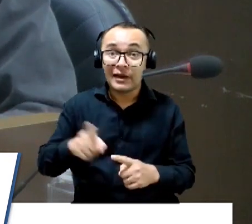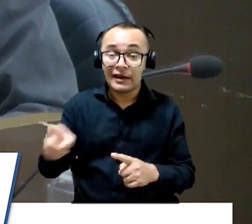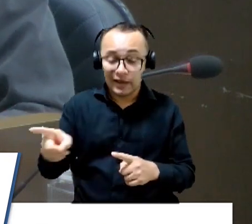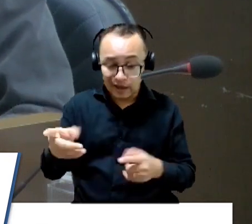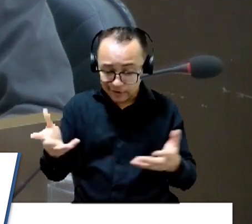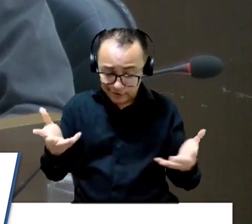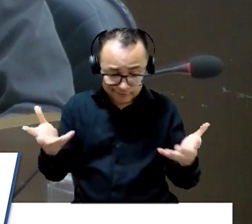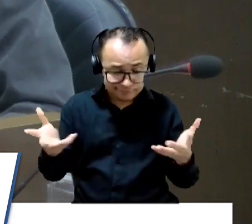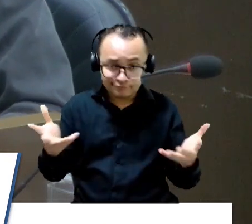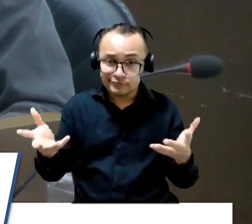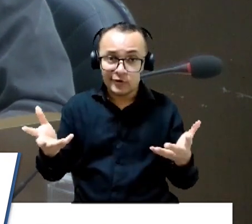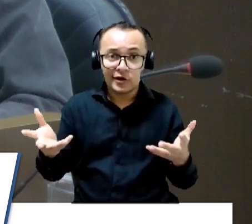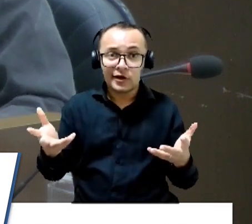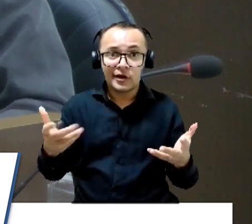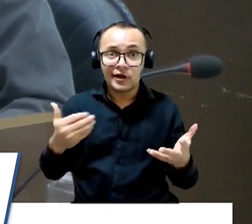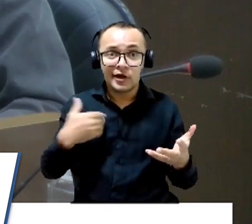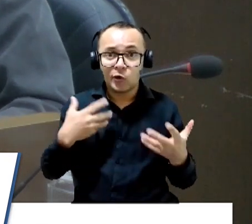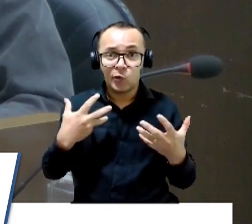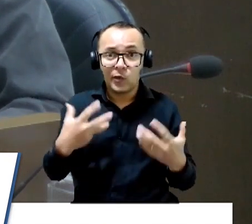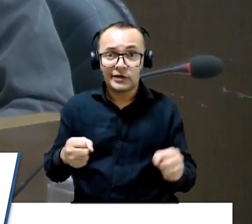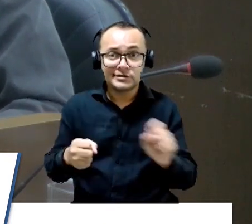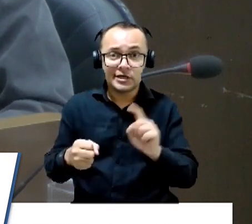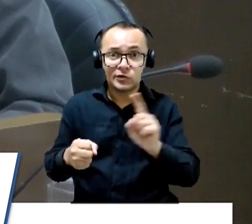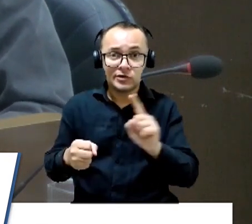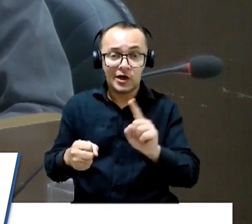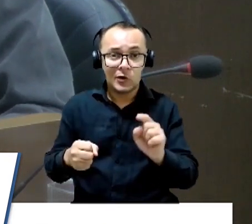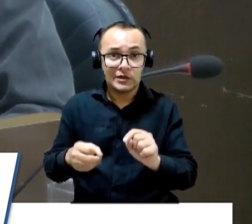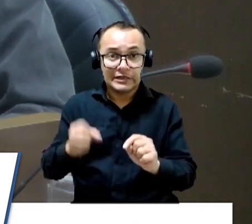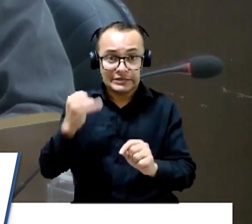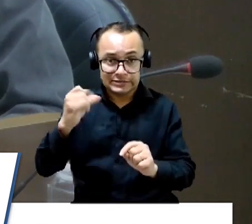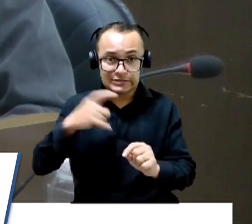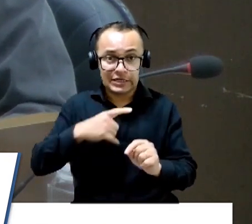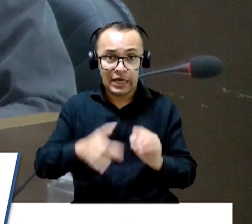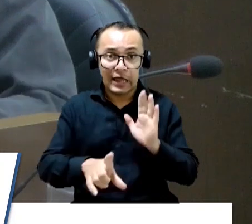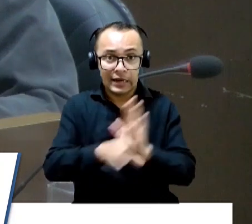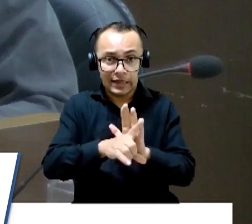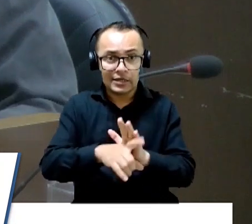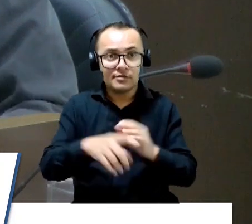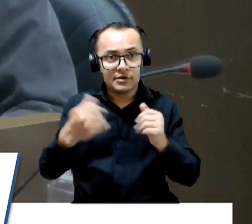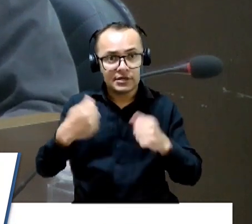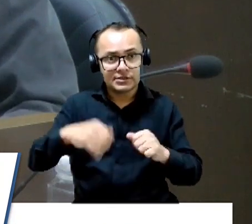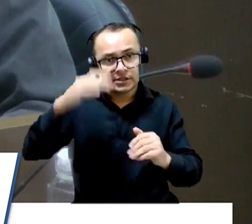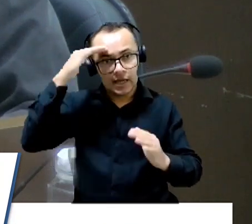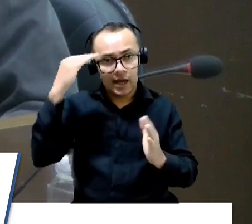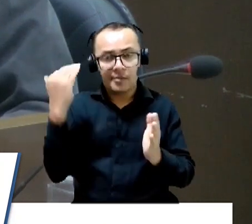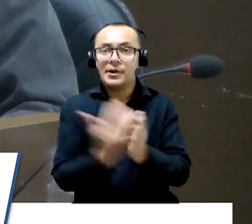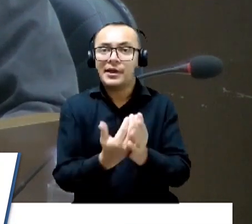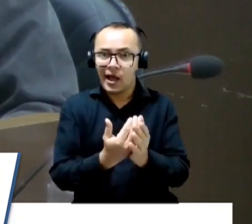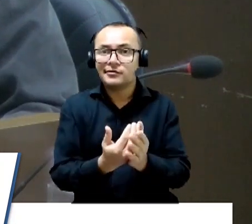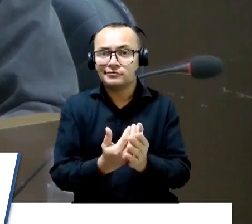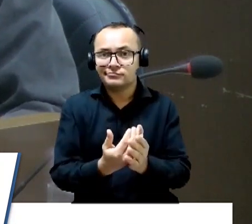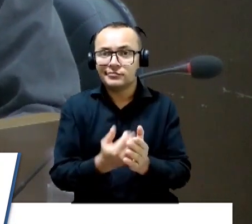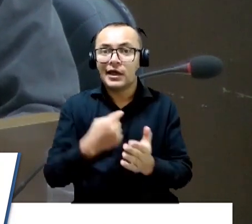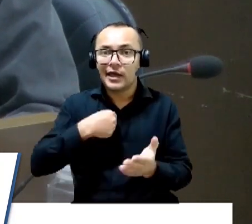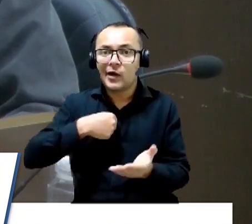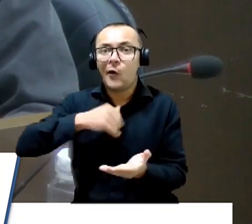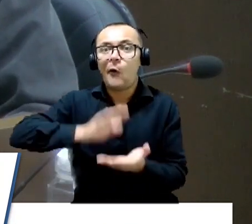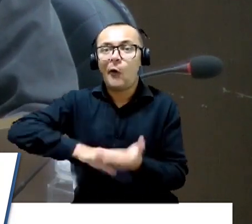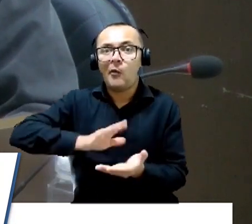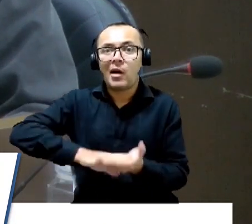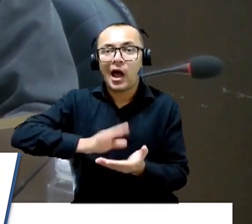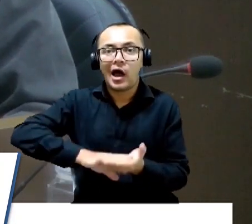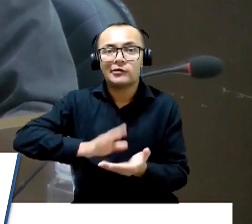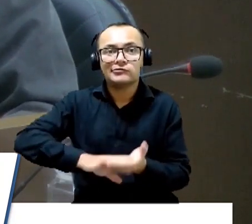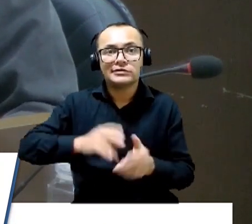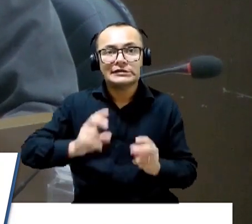não aceito. Se existe uma lei e ela tem que ser cumprida, eu tenho sempre cobrado que se faça